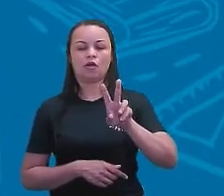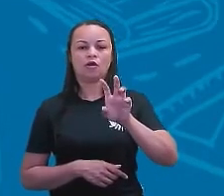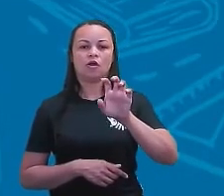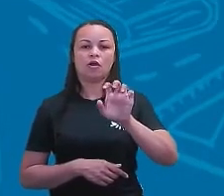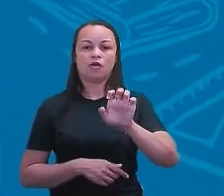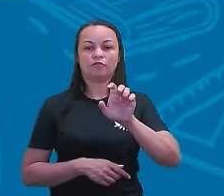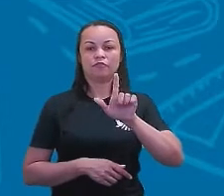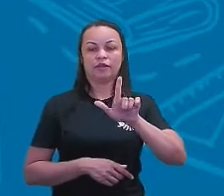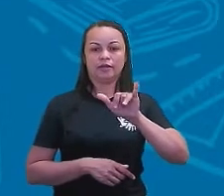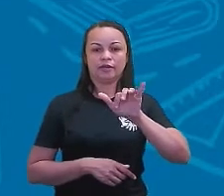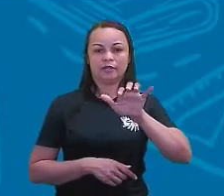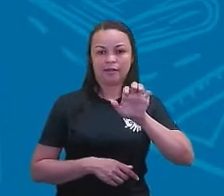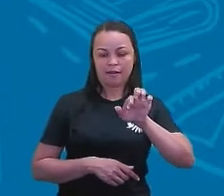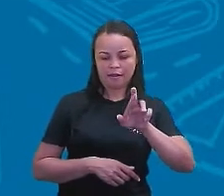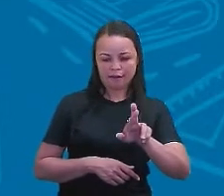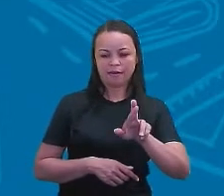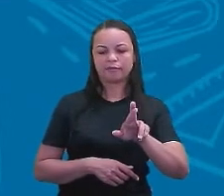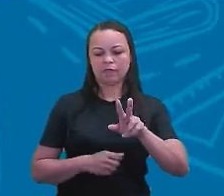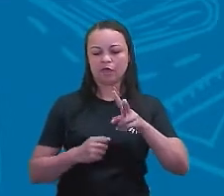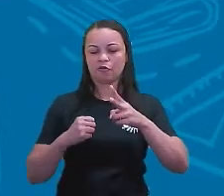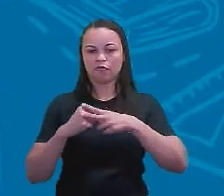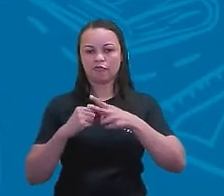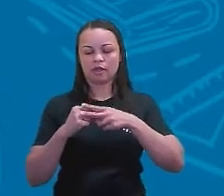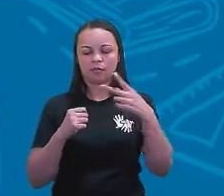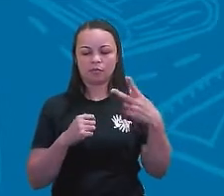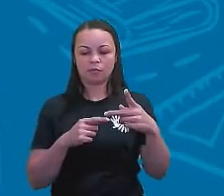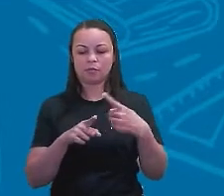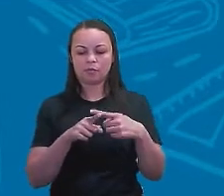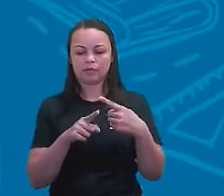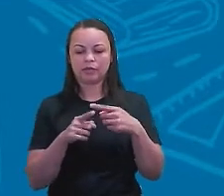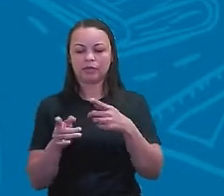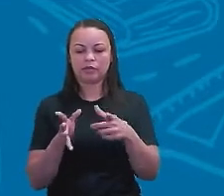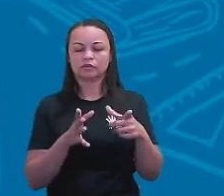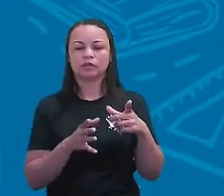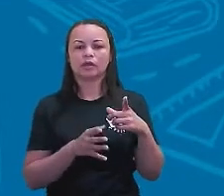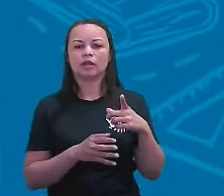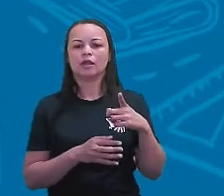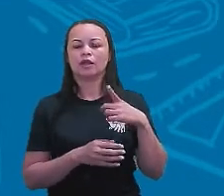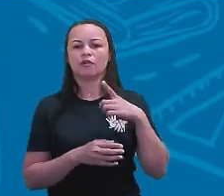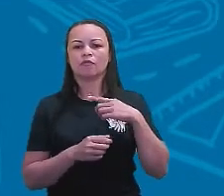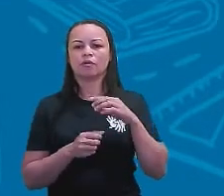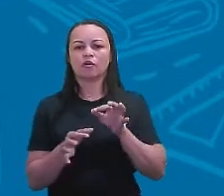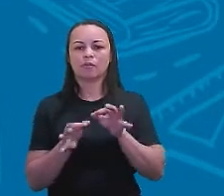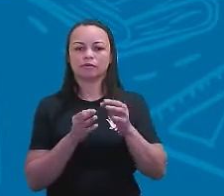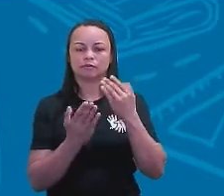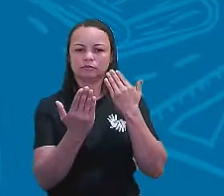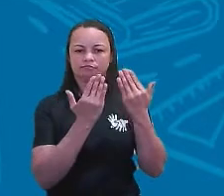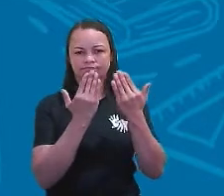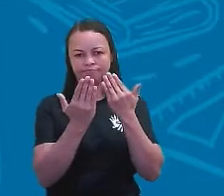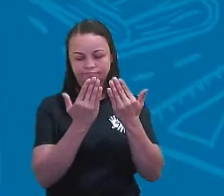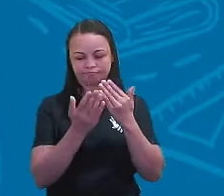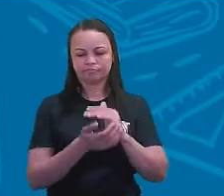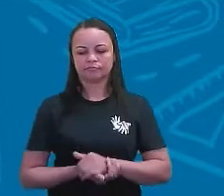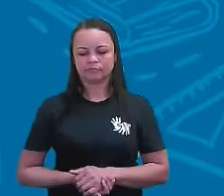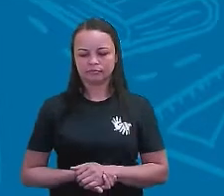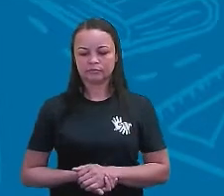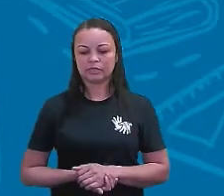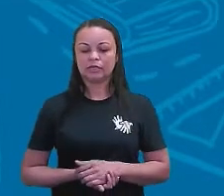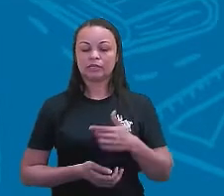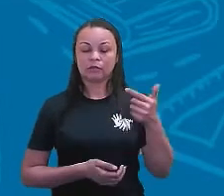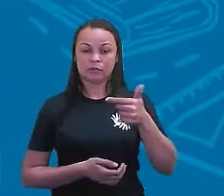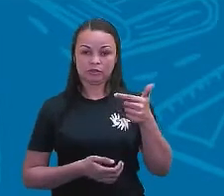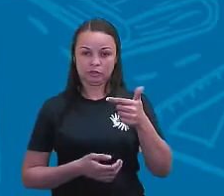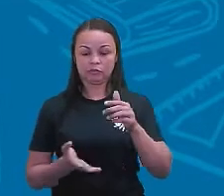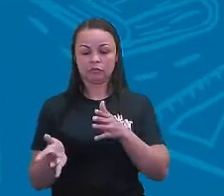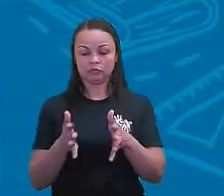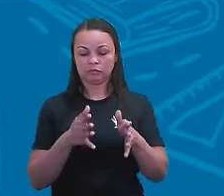verbo lovelier. Por quê? Eu tenho ele aí na formação de comparativo. Temos aí a segunda que